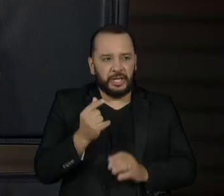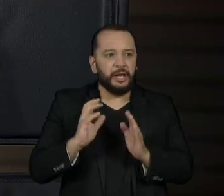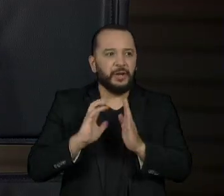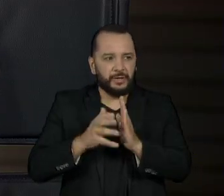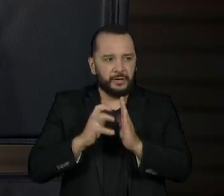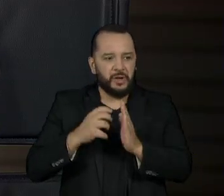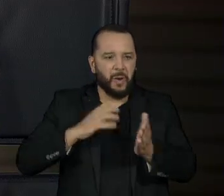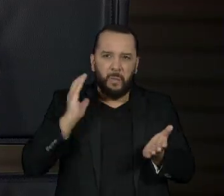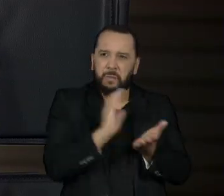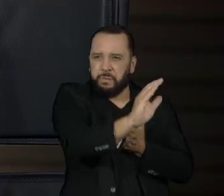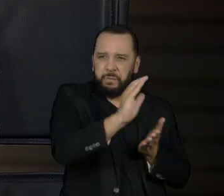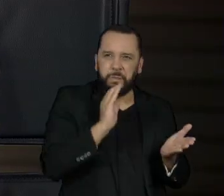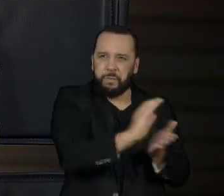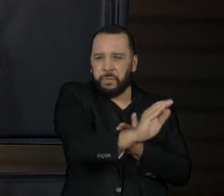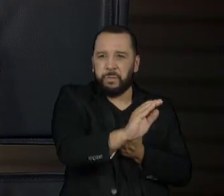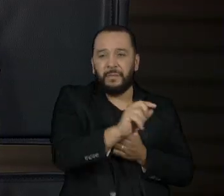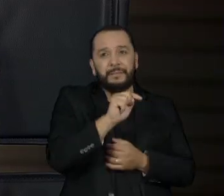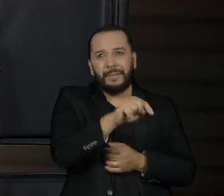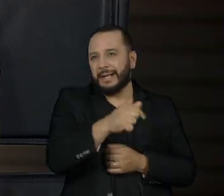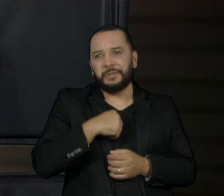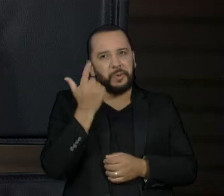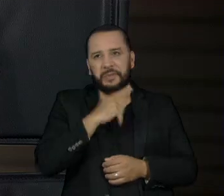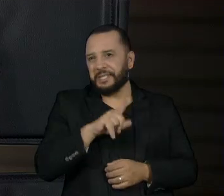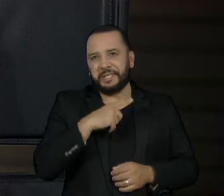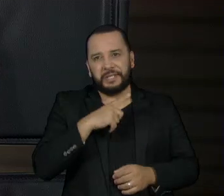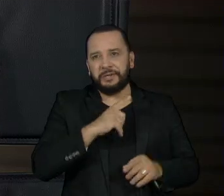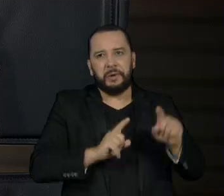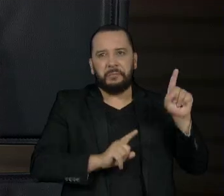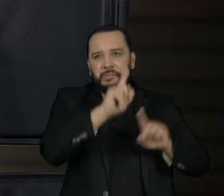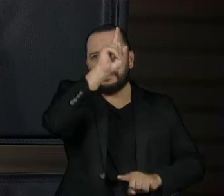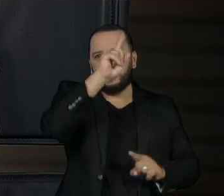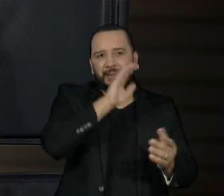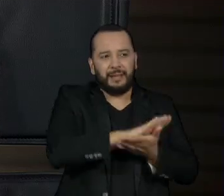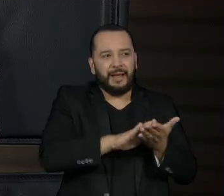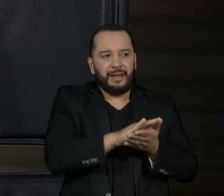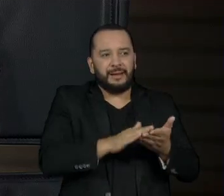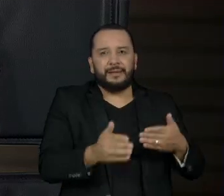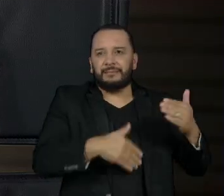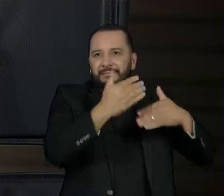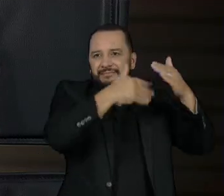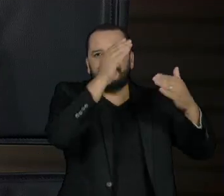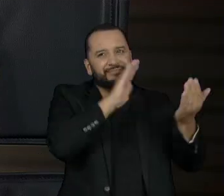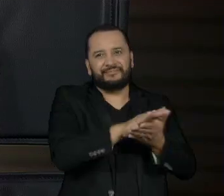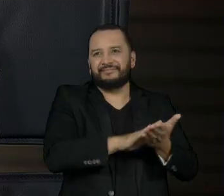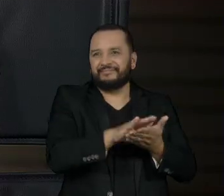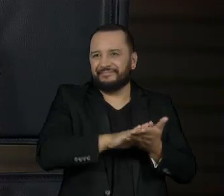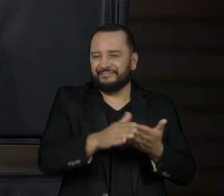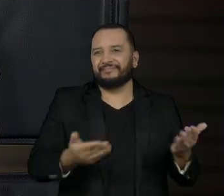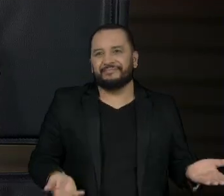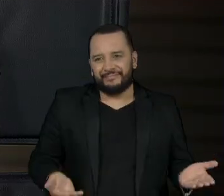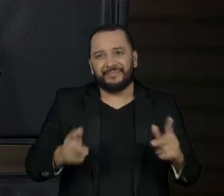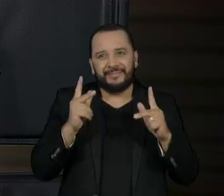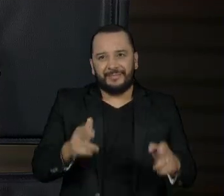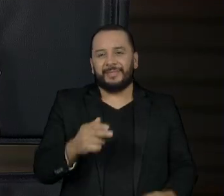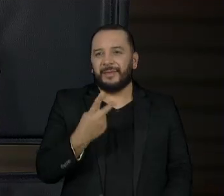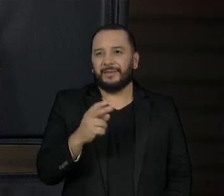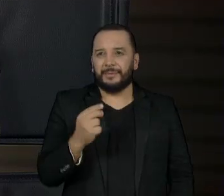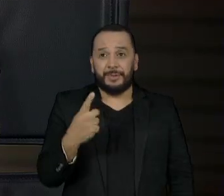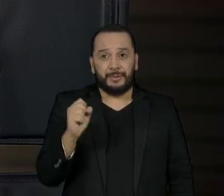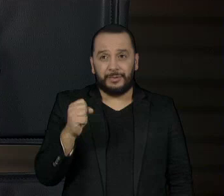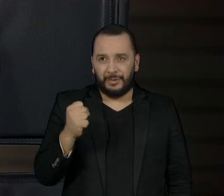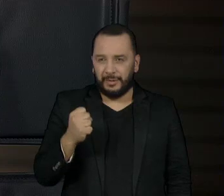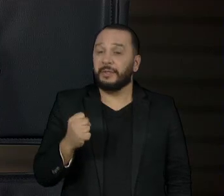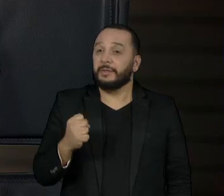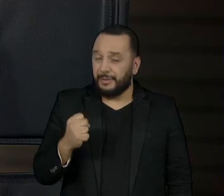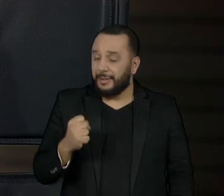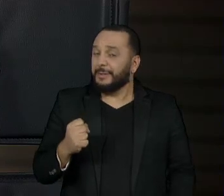relação aos demais partidos e mesmo assim não conseguiu emplacar, né? Isso assim como 2018, vai